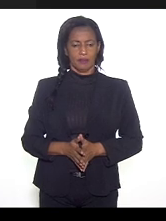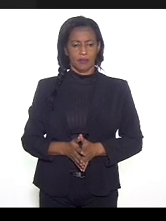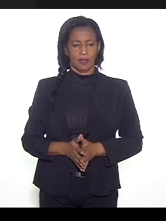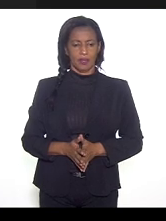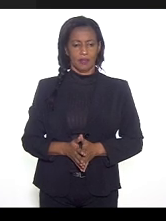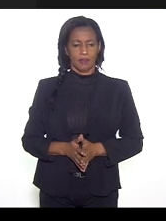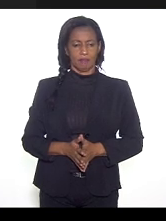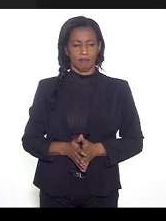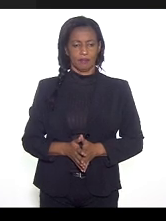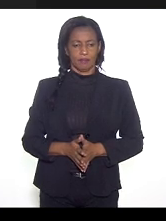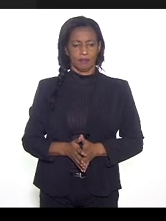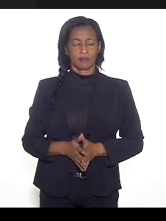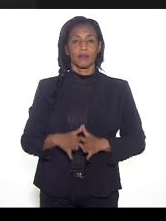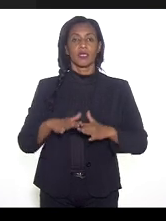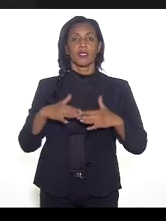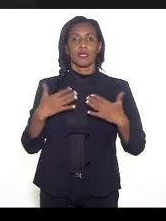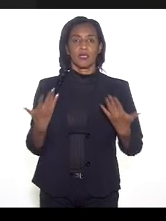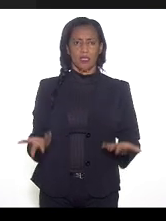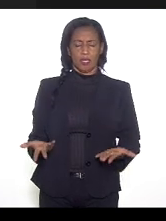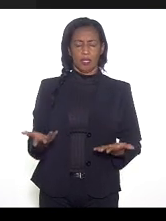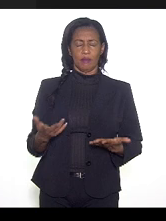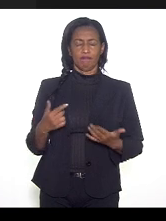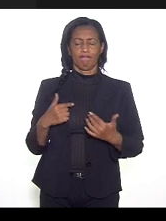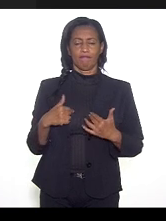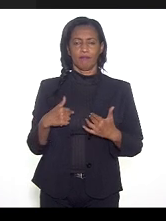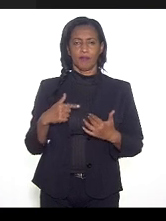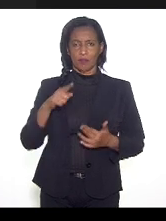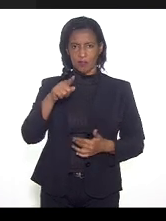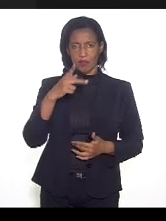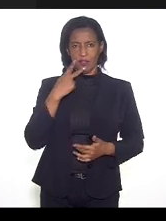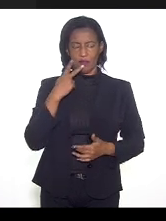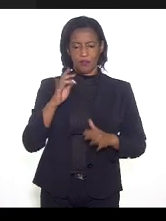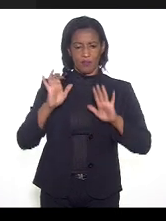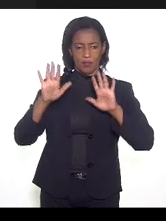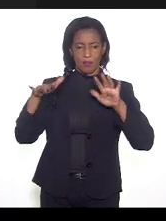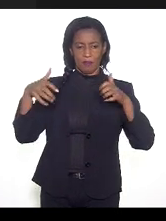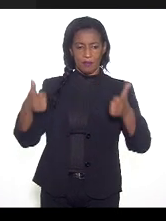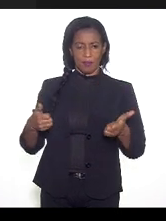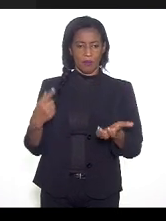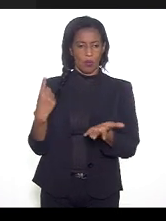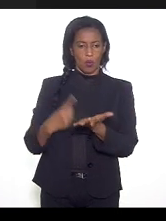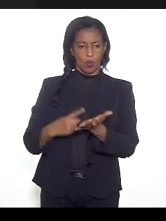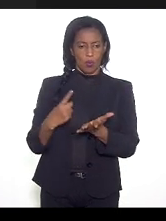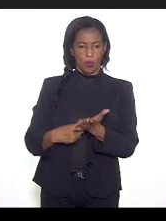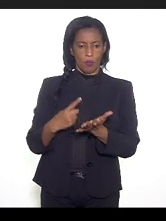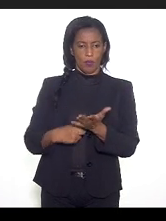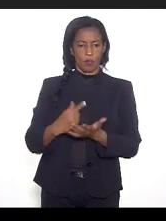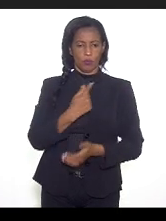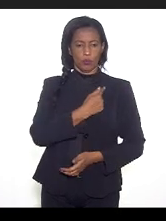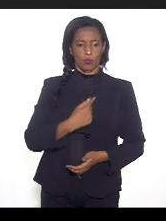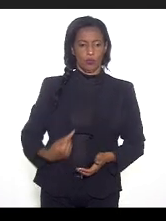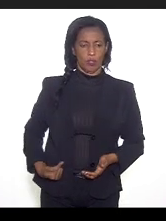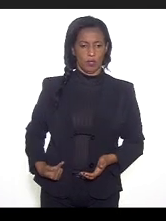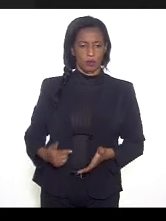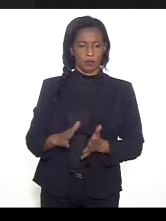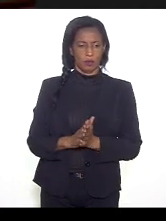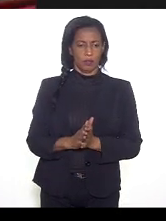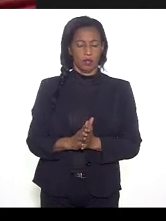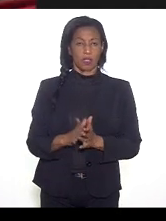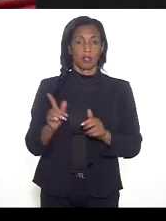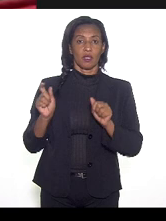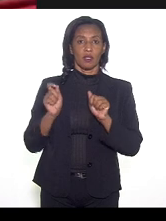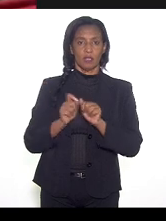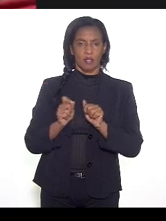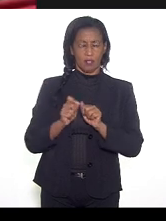queria afirmar, o que Vossa Excelência já colocou aqui, que é compromisso do governador em